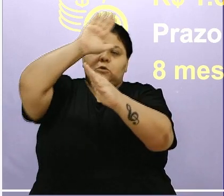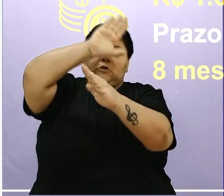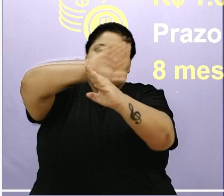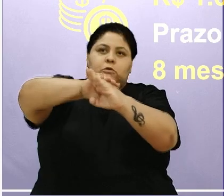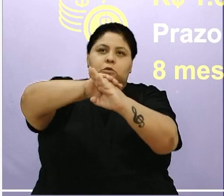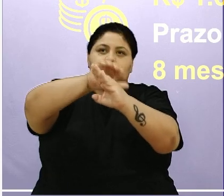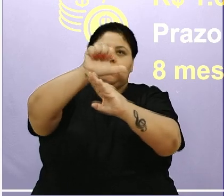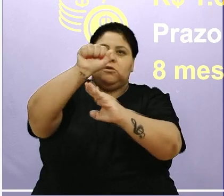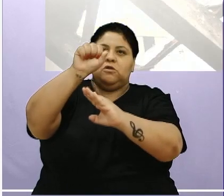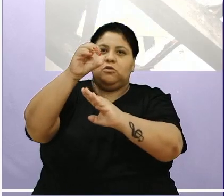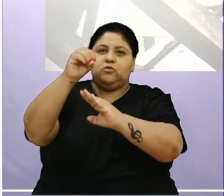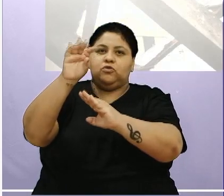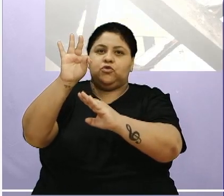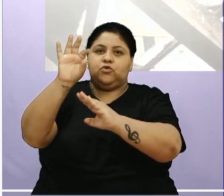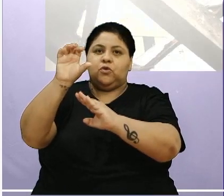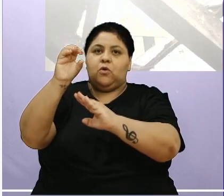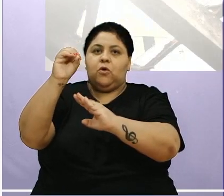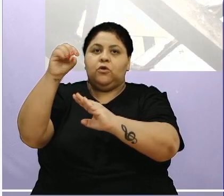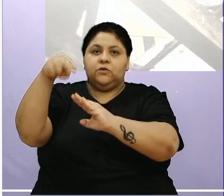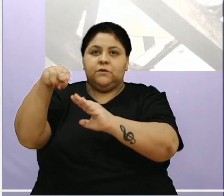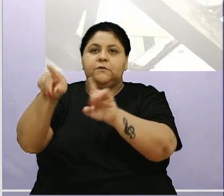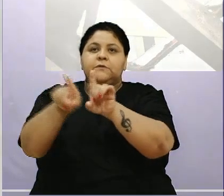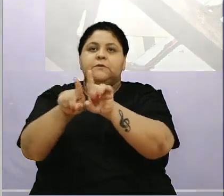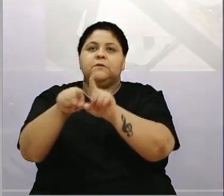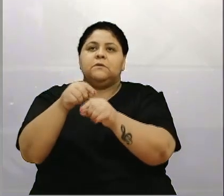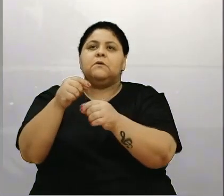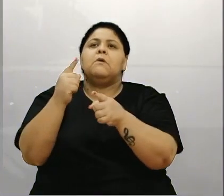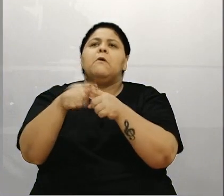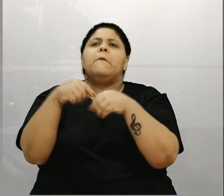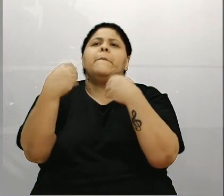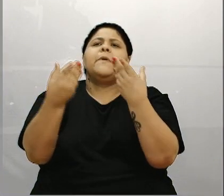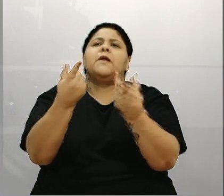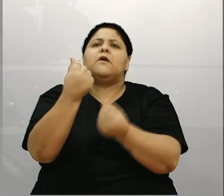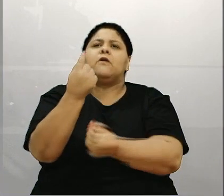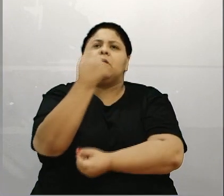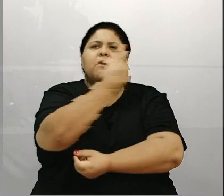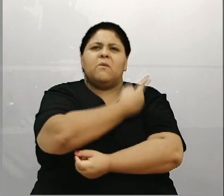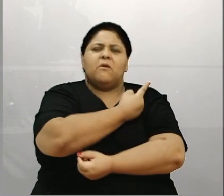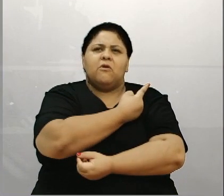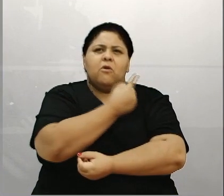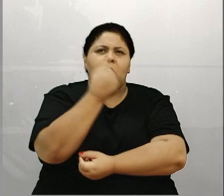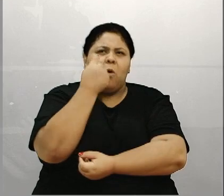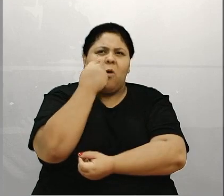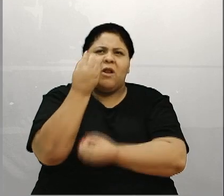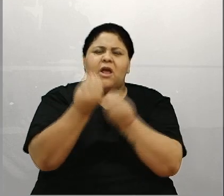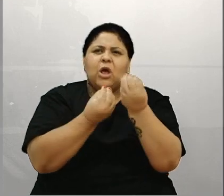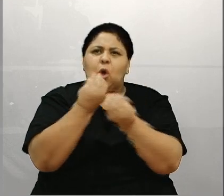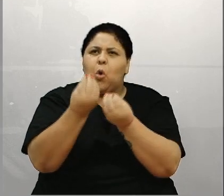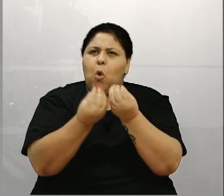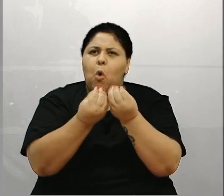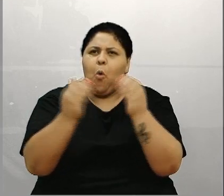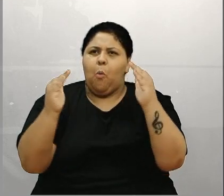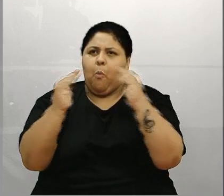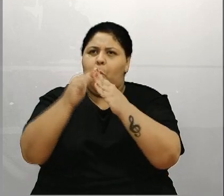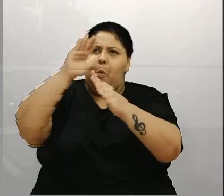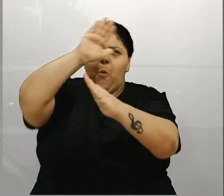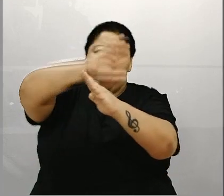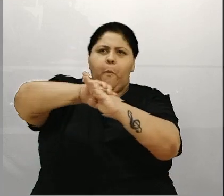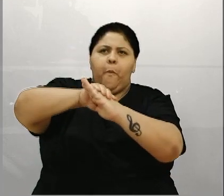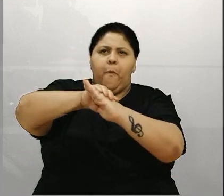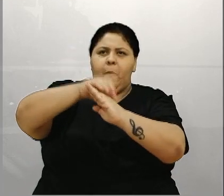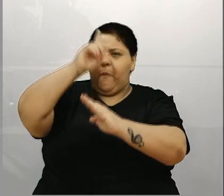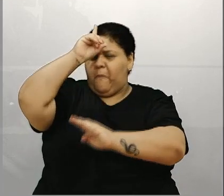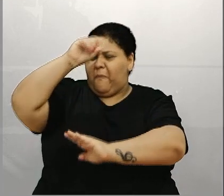Hospital Pompeia. E para que esse valor que eu chamo até... Olha o estado que estava, né, que está o Hospital